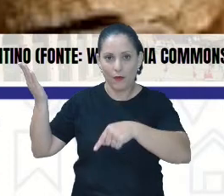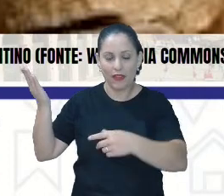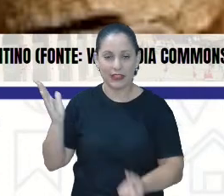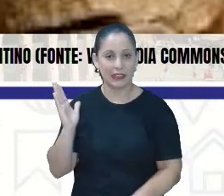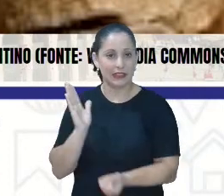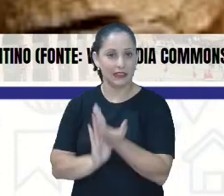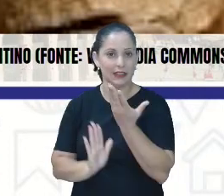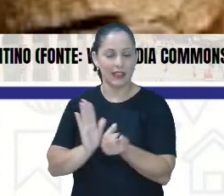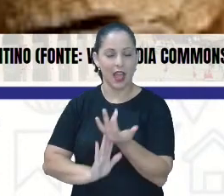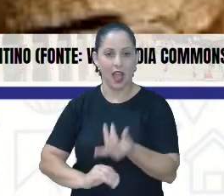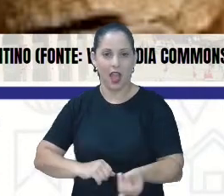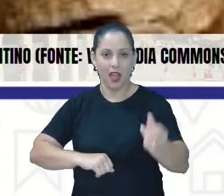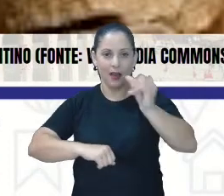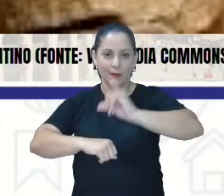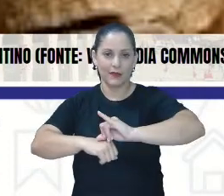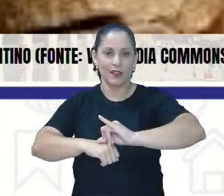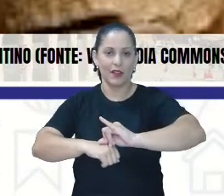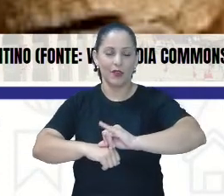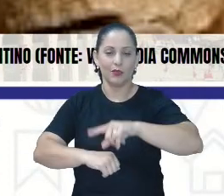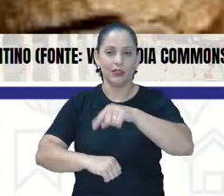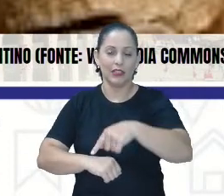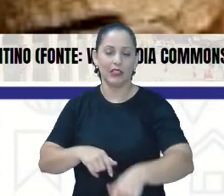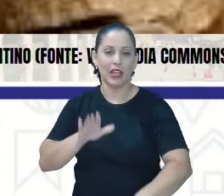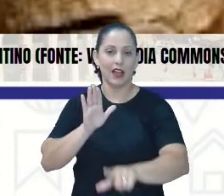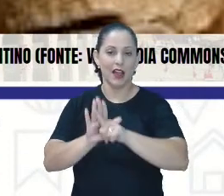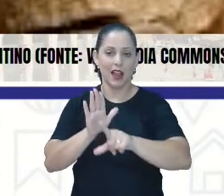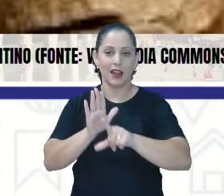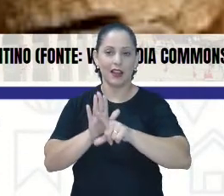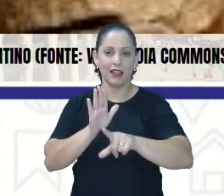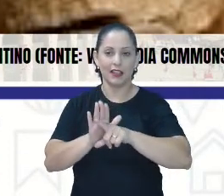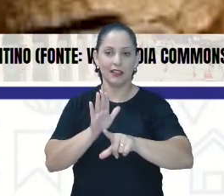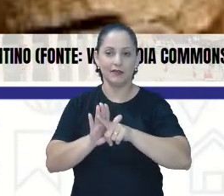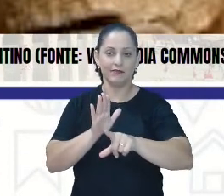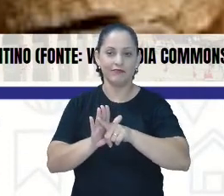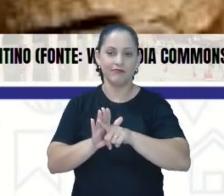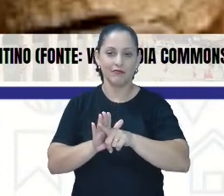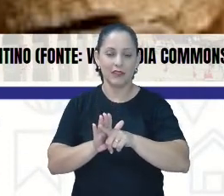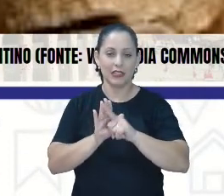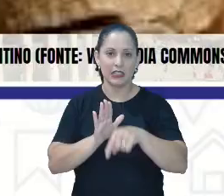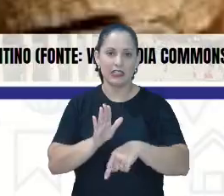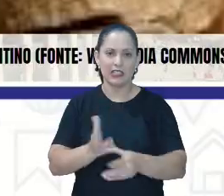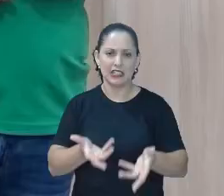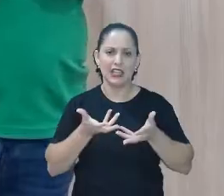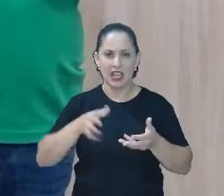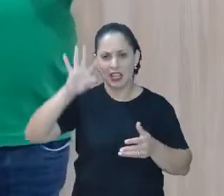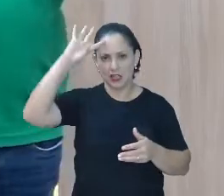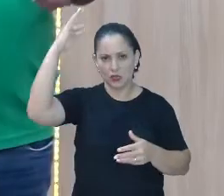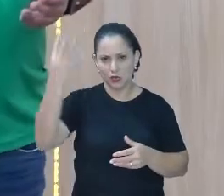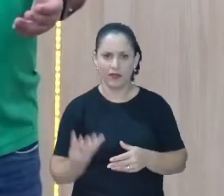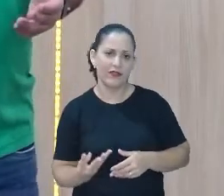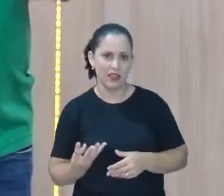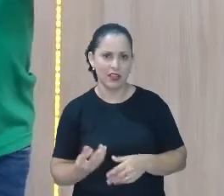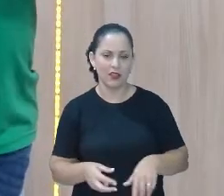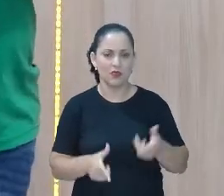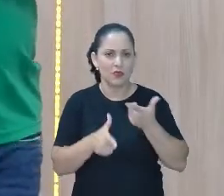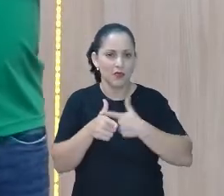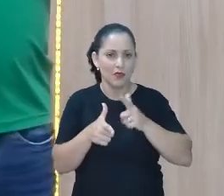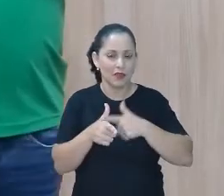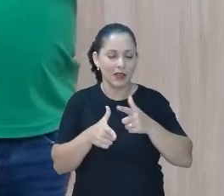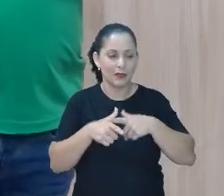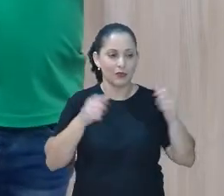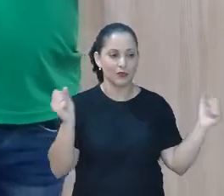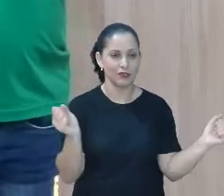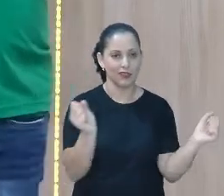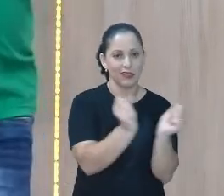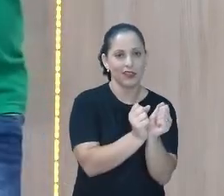Constantinopla e estabelece a lei do colonato, né, que era uma forma de tentar resolver a crise do escravismo. Ou seja,